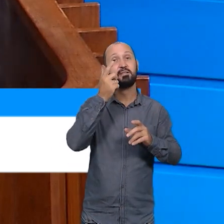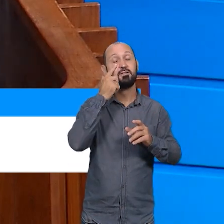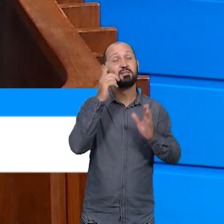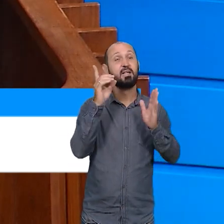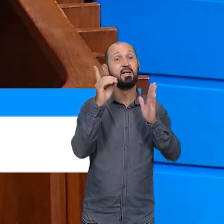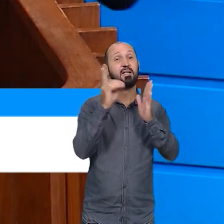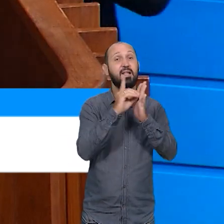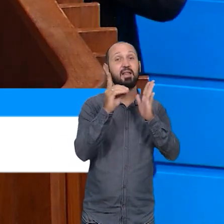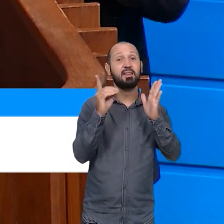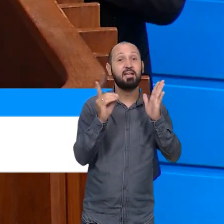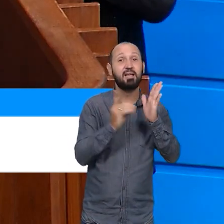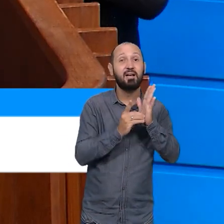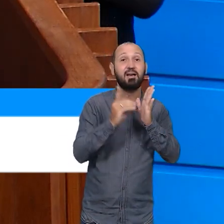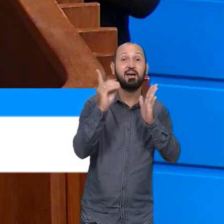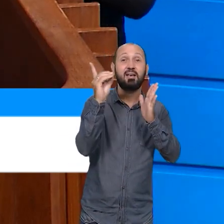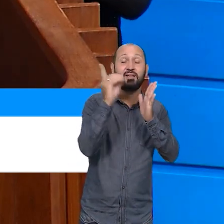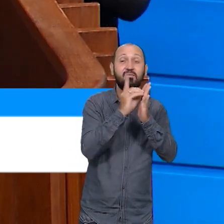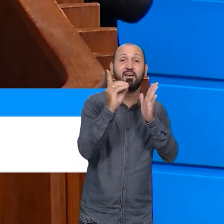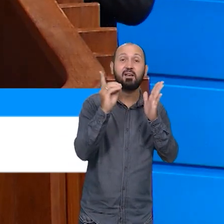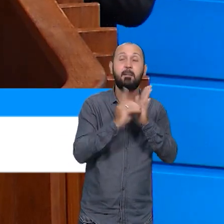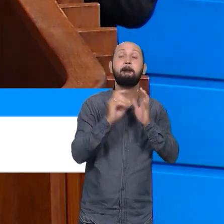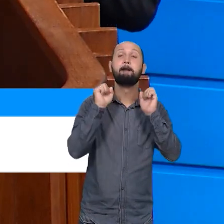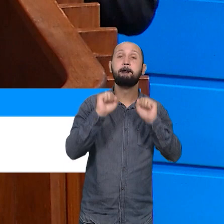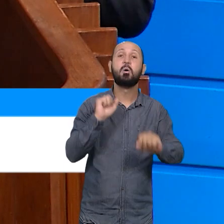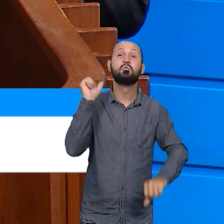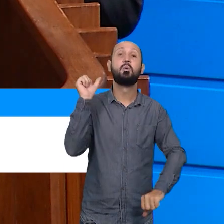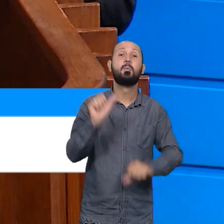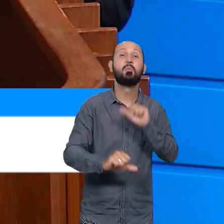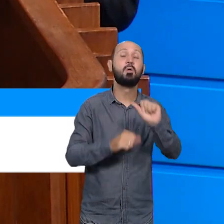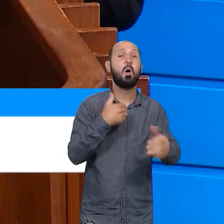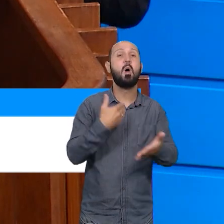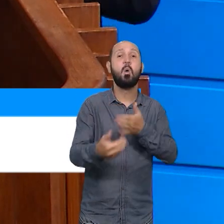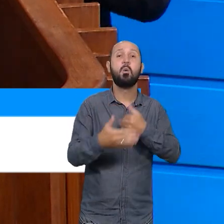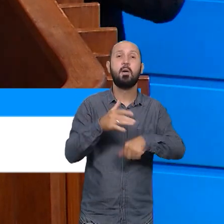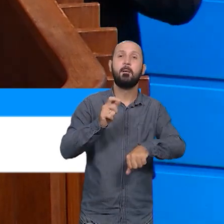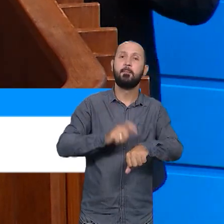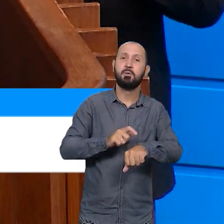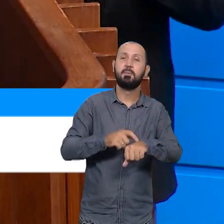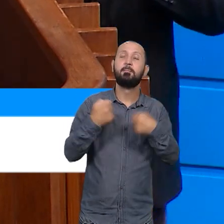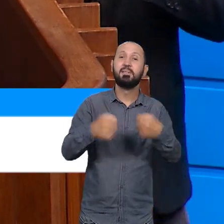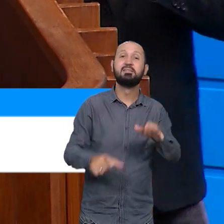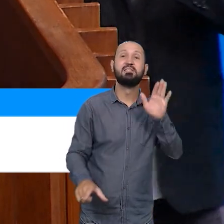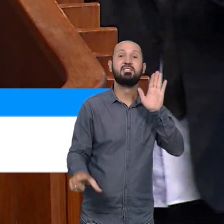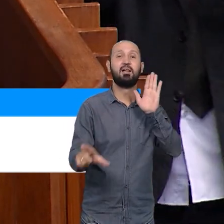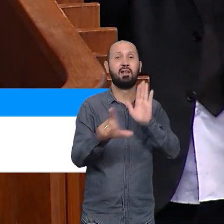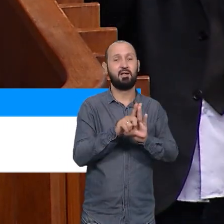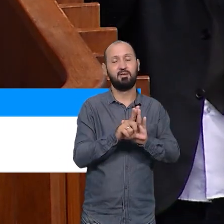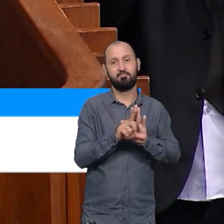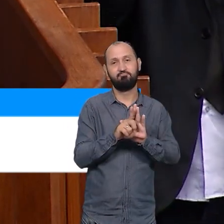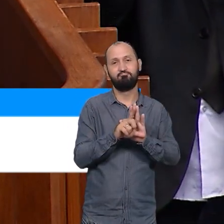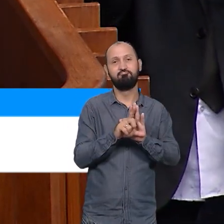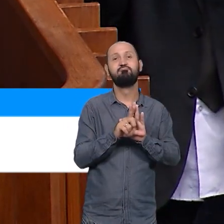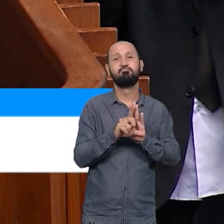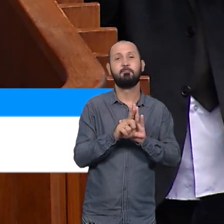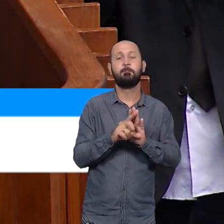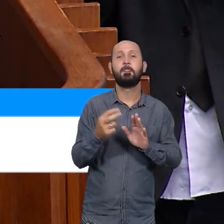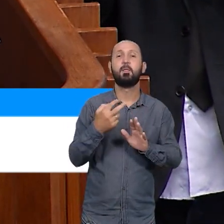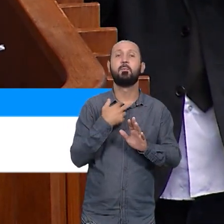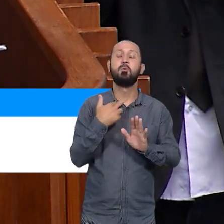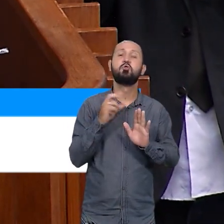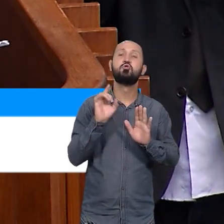está em decreto. O decreto pode ser mudado a qualquer momento. Nós precisamos de lei. Nós não